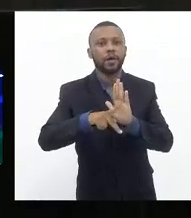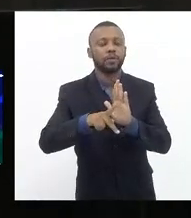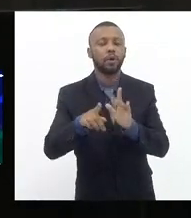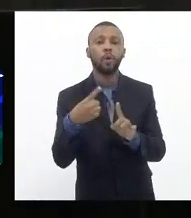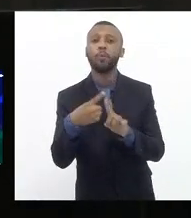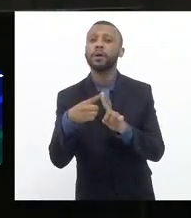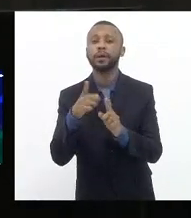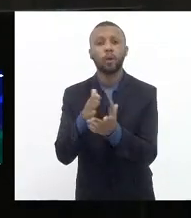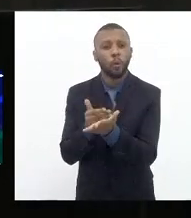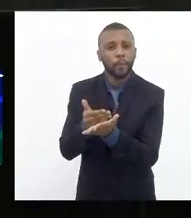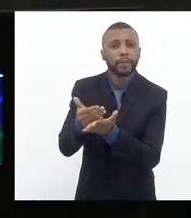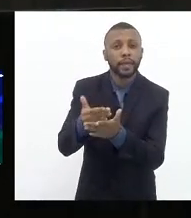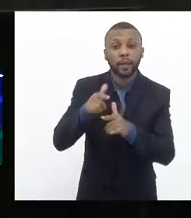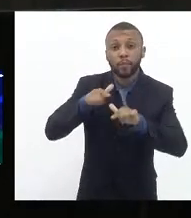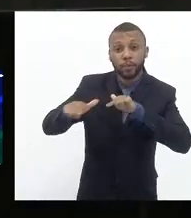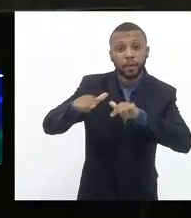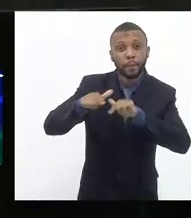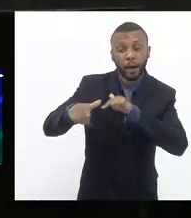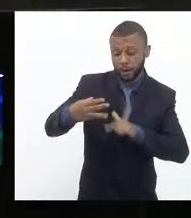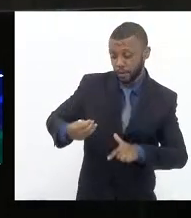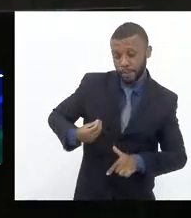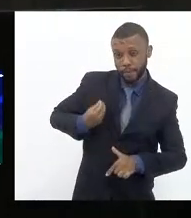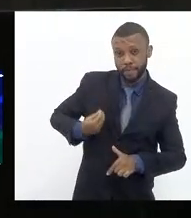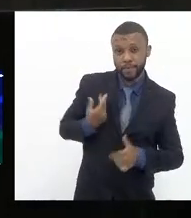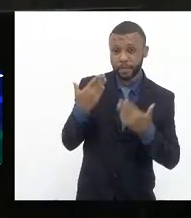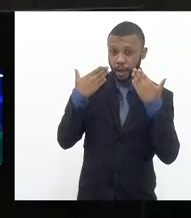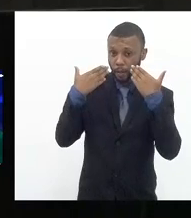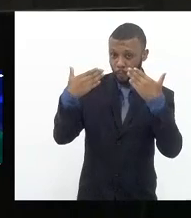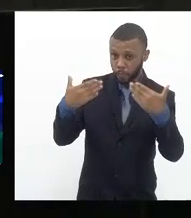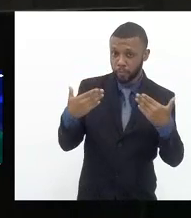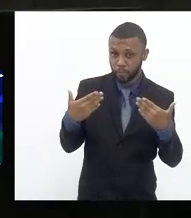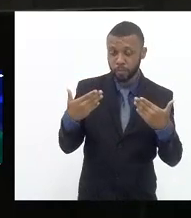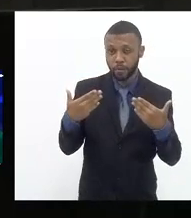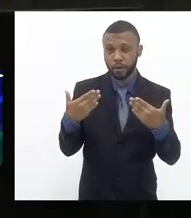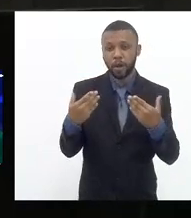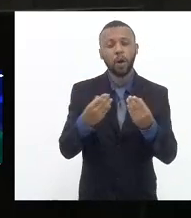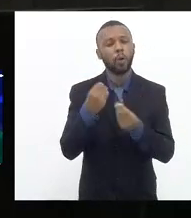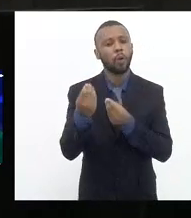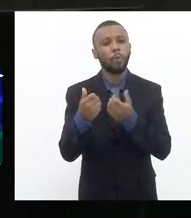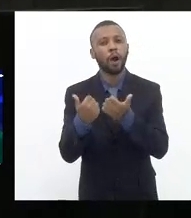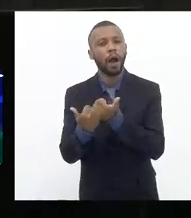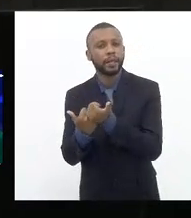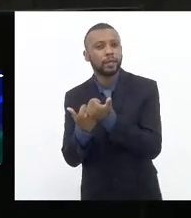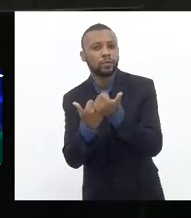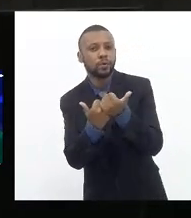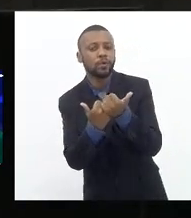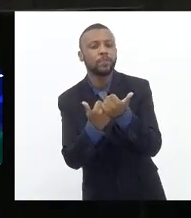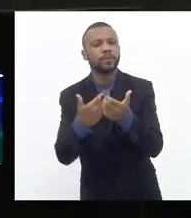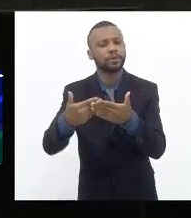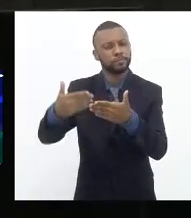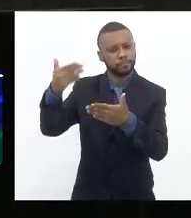trabalho, a minha vida pública, como assessor de um antigo